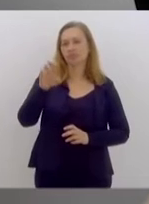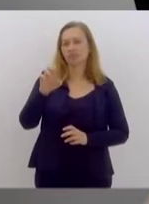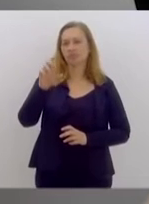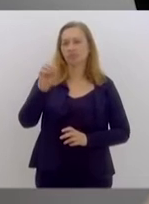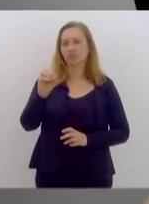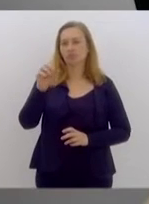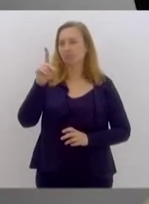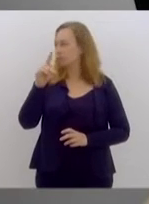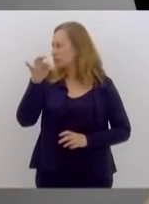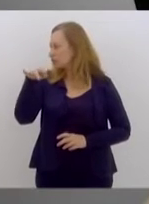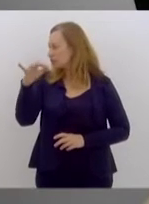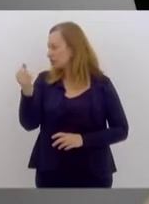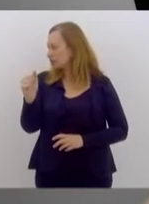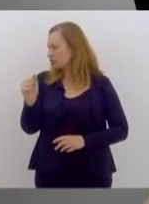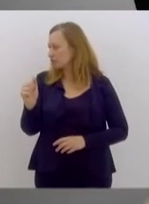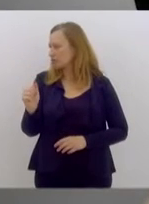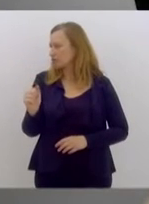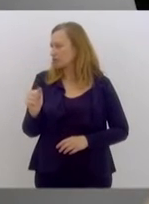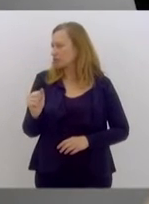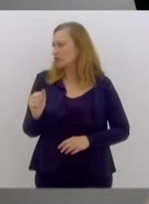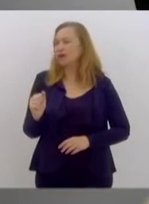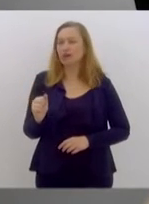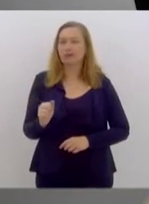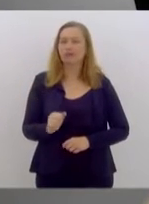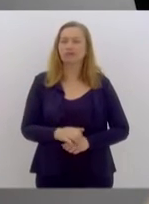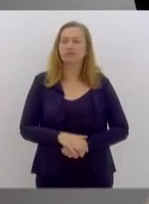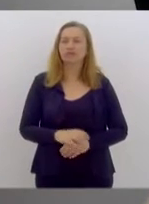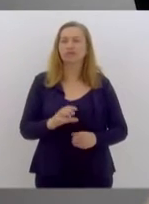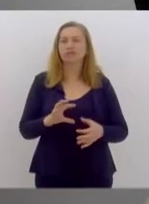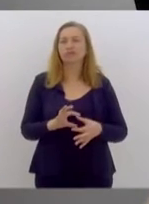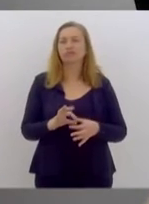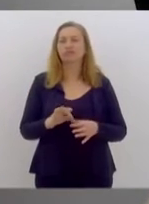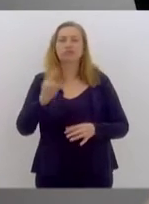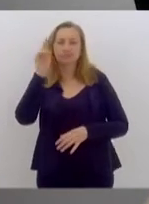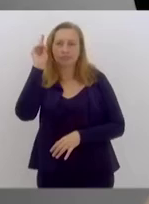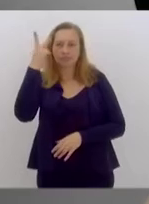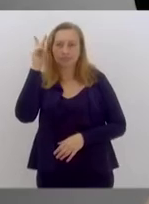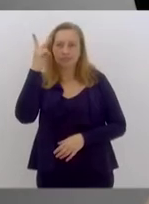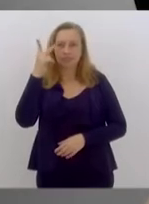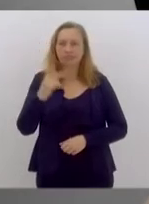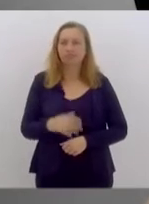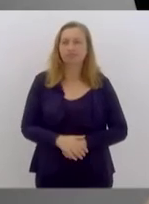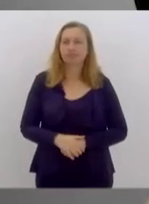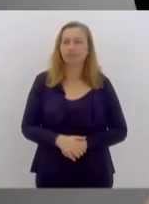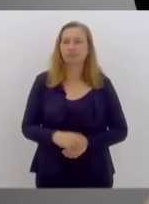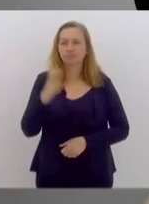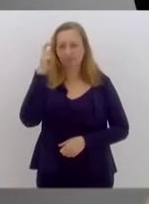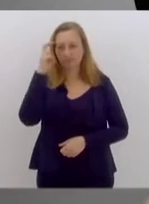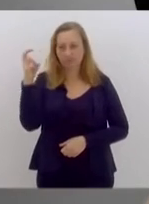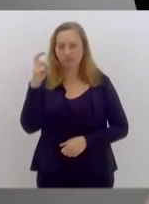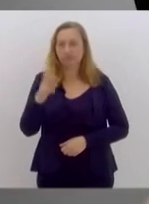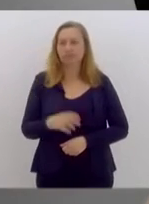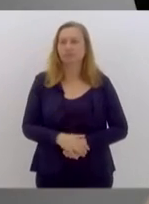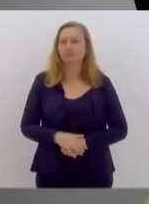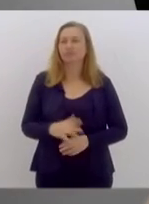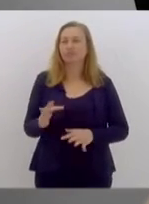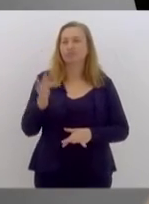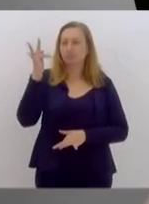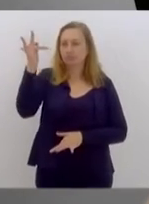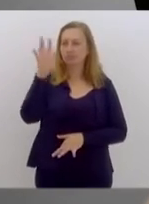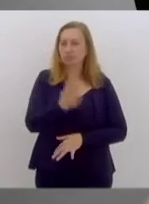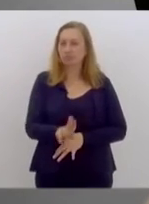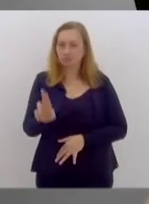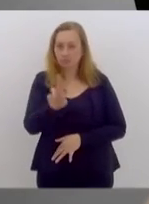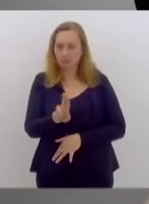contexto histórico dela arquitetônico é cultural e até mesmo para futuras